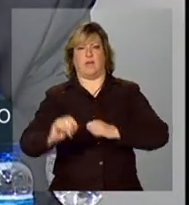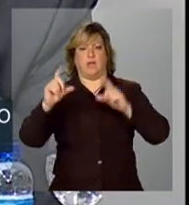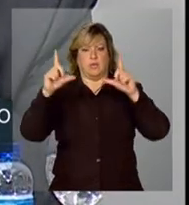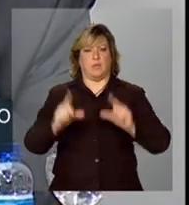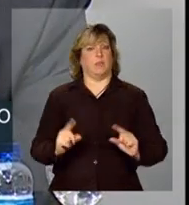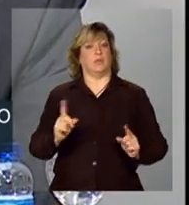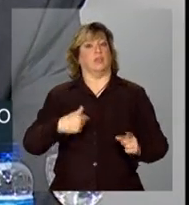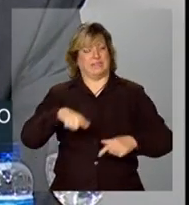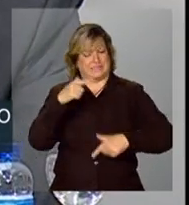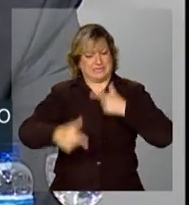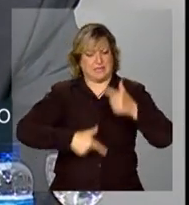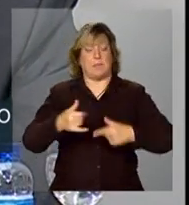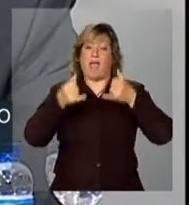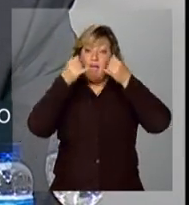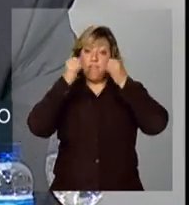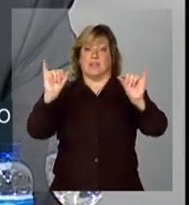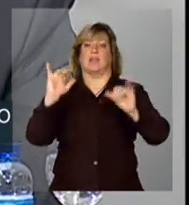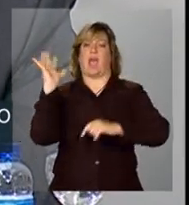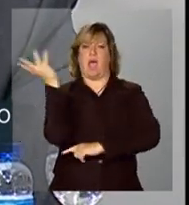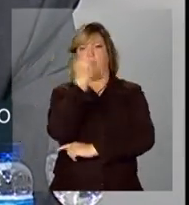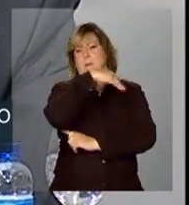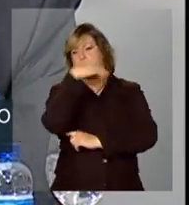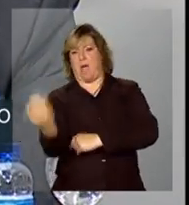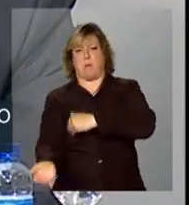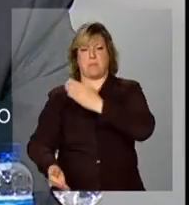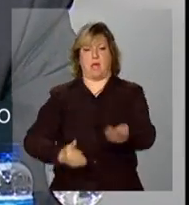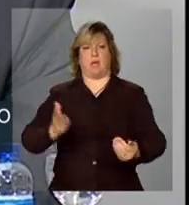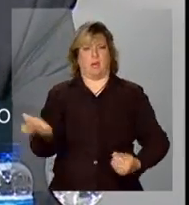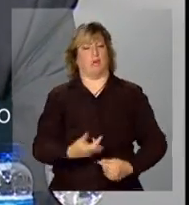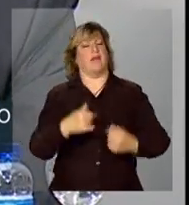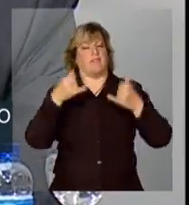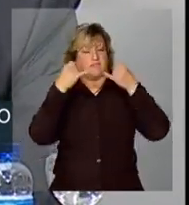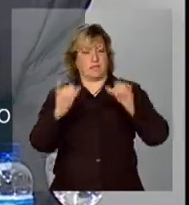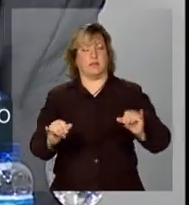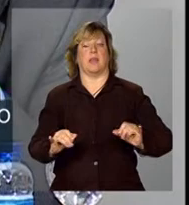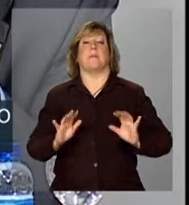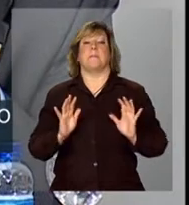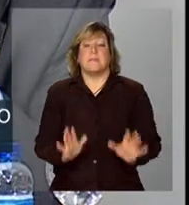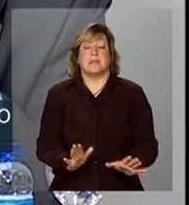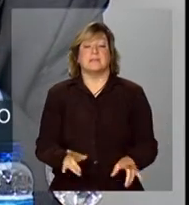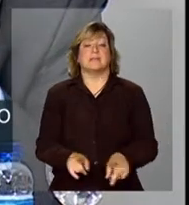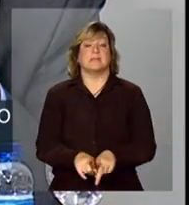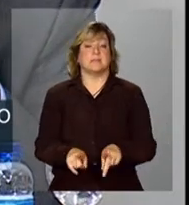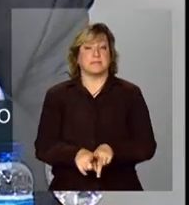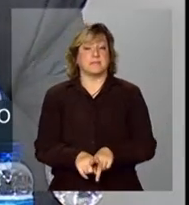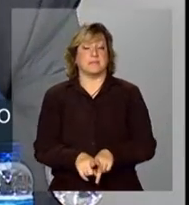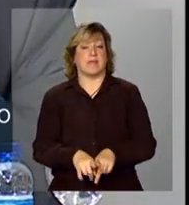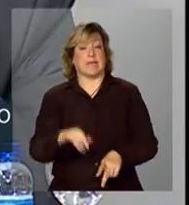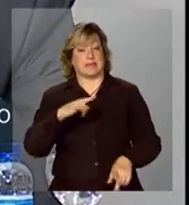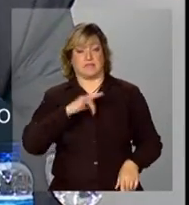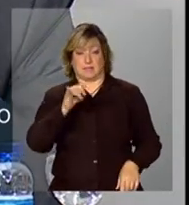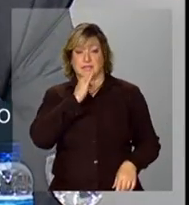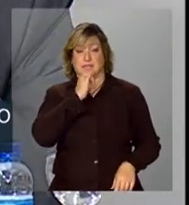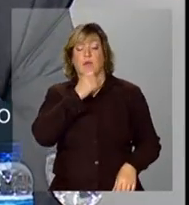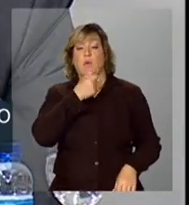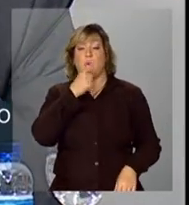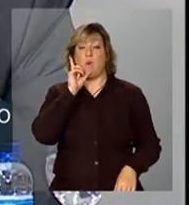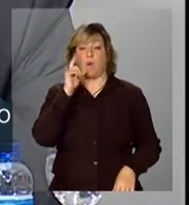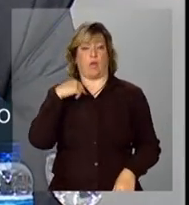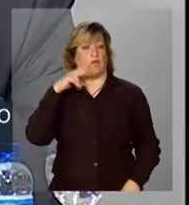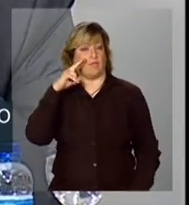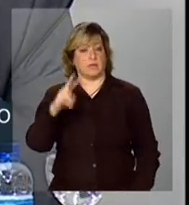vamos trabalhar, isso sem dúvida nenhuma, isso não isenta. Mas, por outro lado, tem, por exemplo, ontem eu vi a